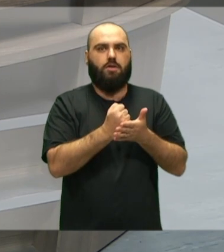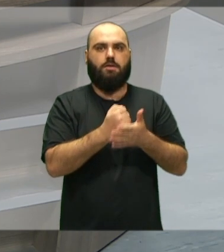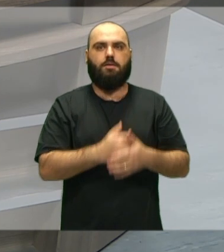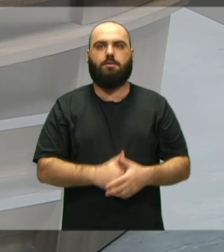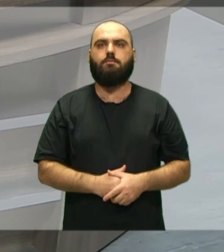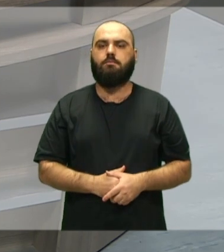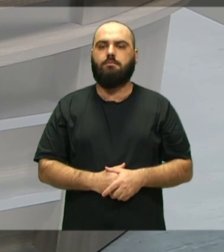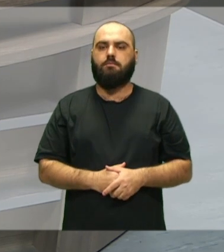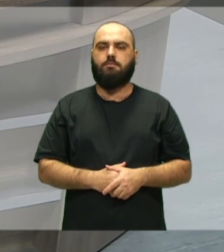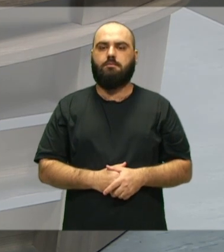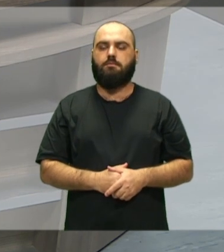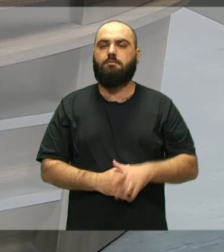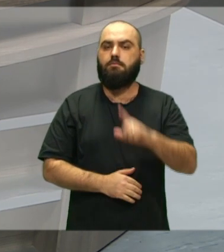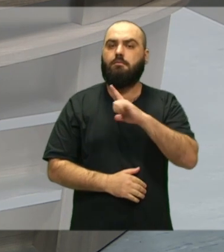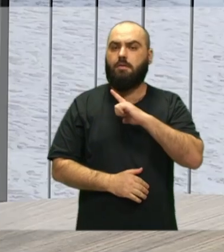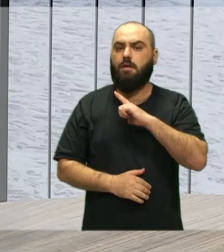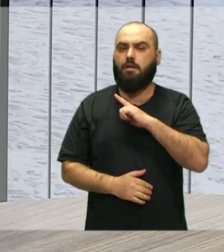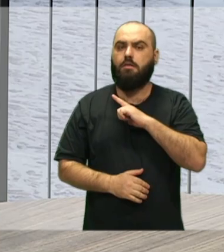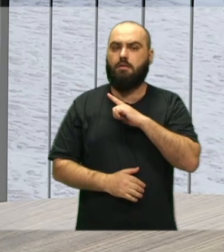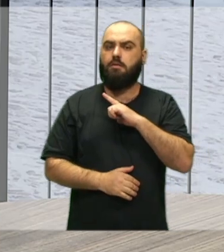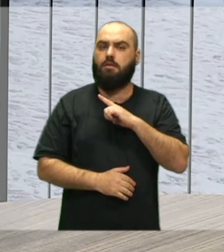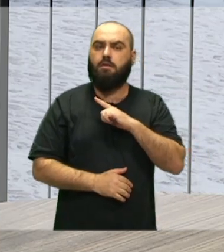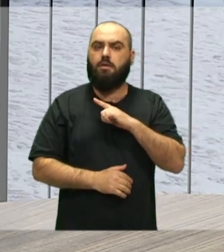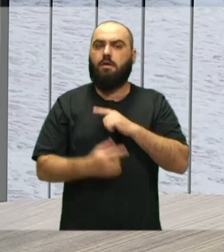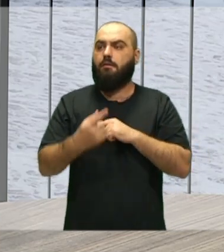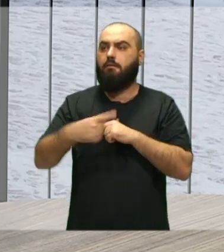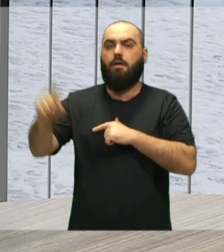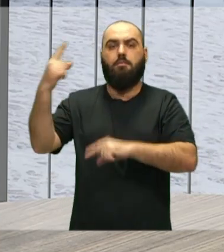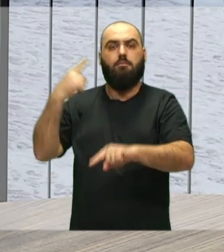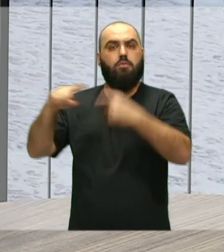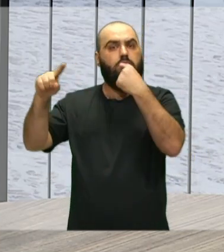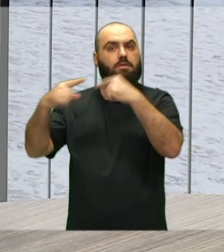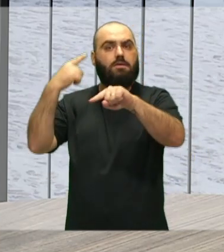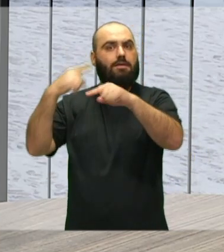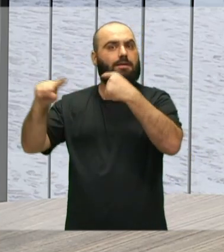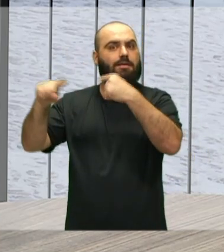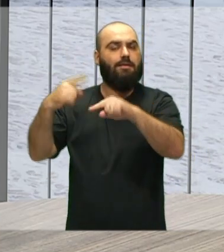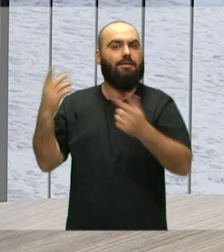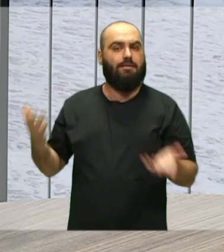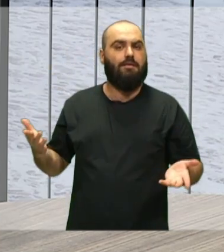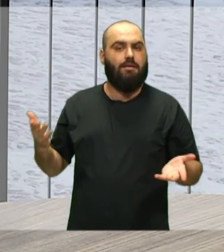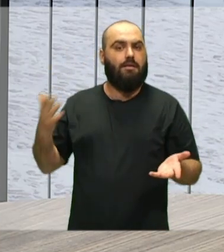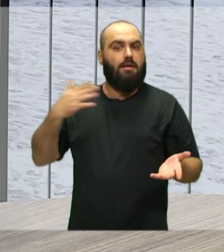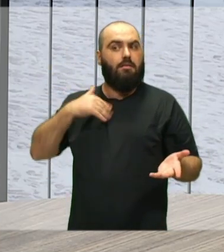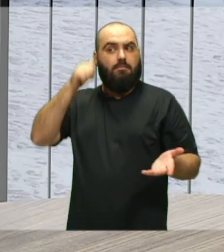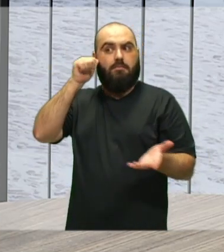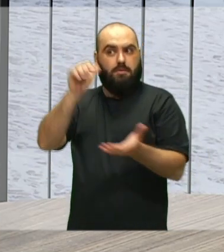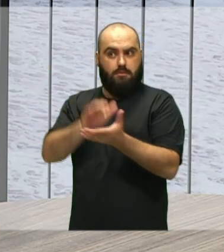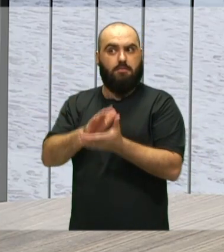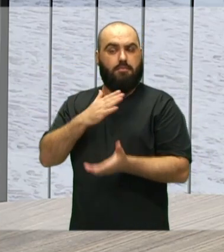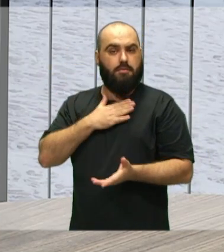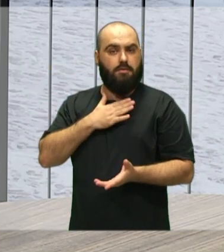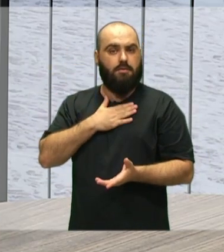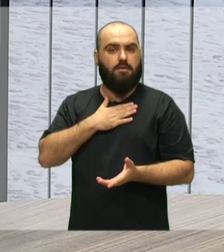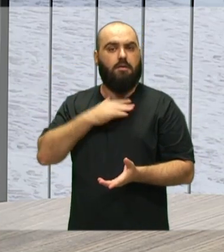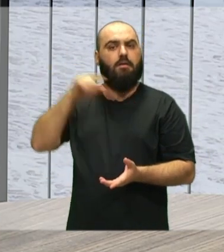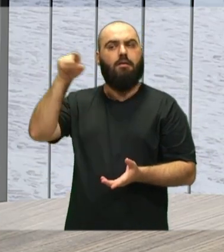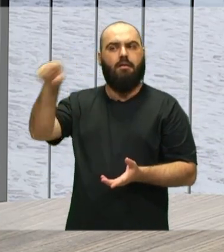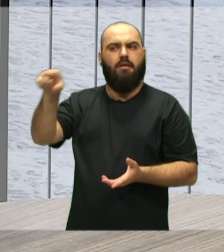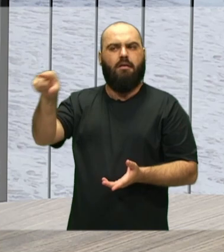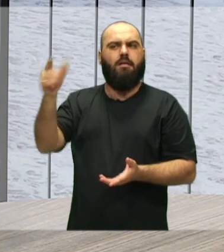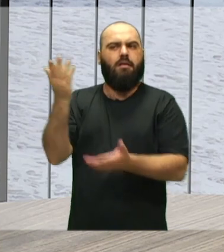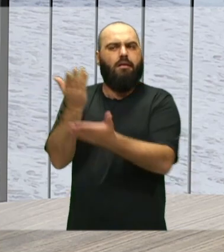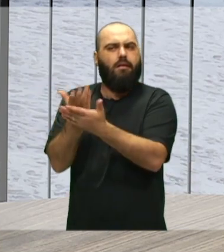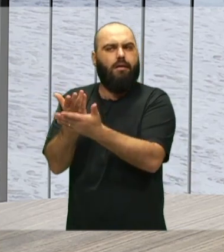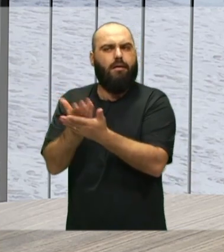Tem até aquelas canções, hoje em dia tem até concurseiro que vai para musiquinha. Eu tenho a minha esposa e ela estava tendo aula, ela